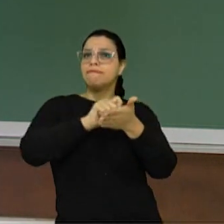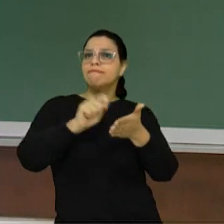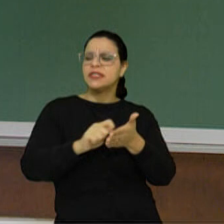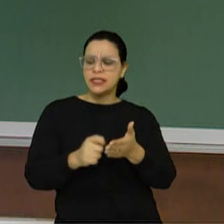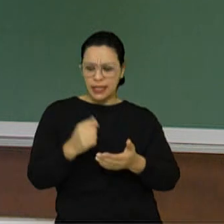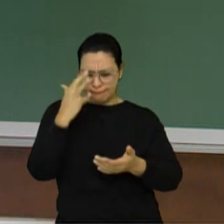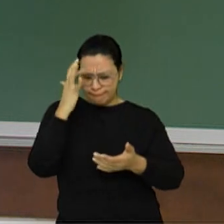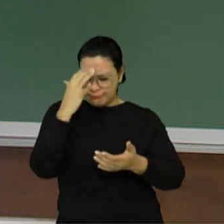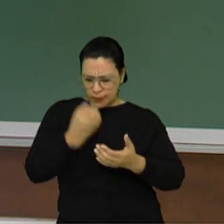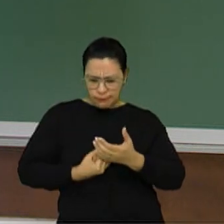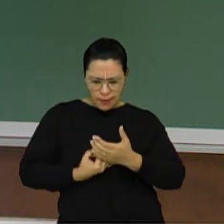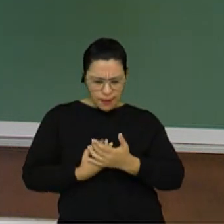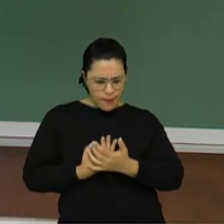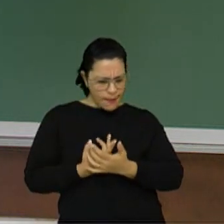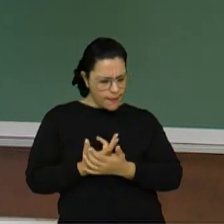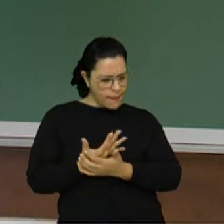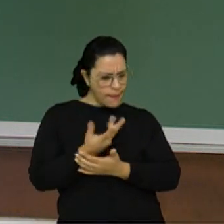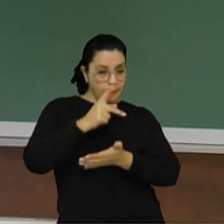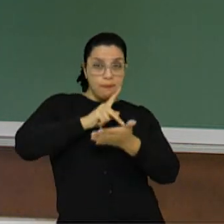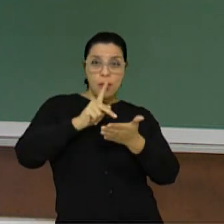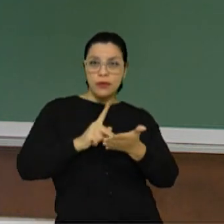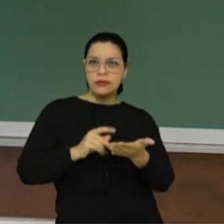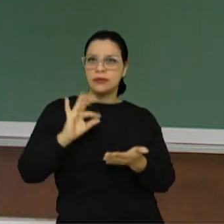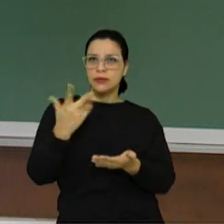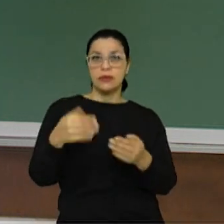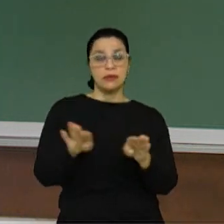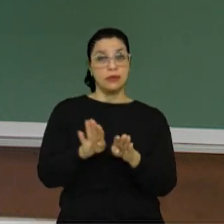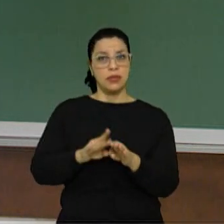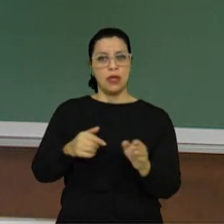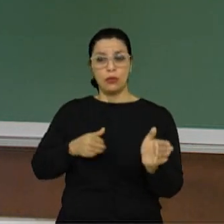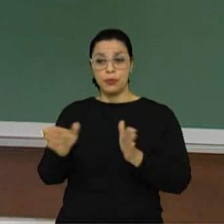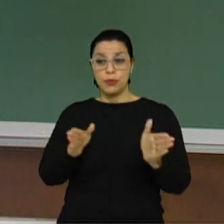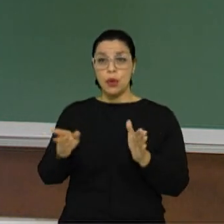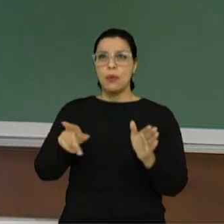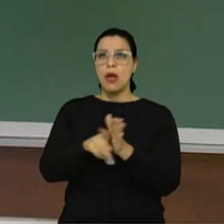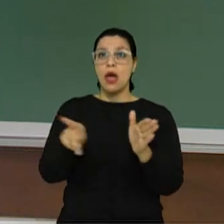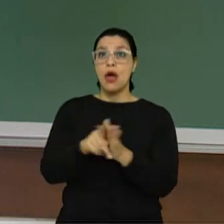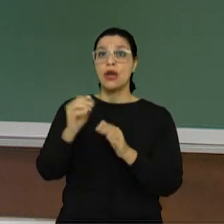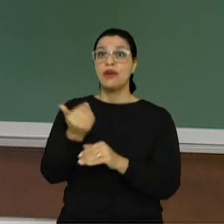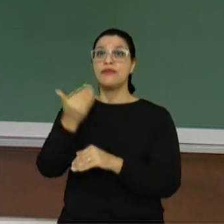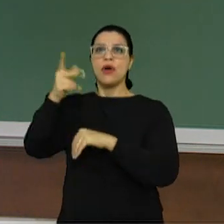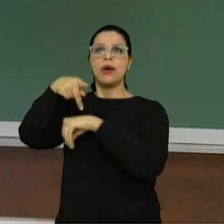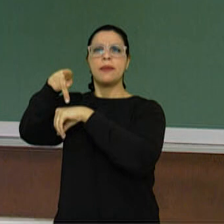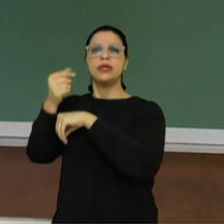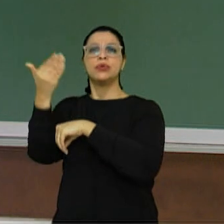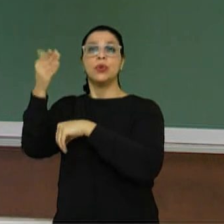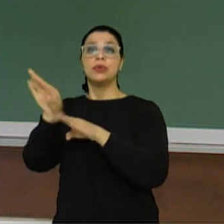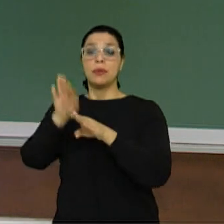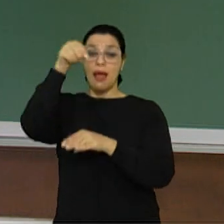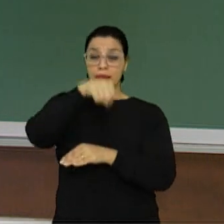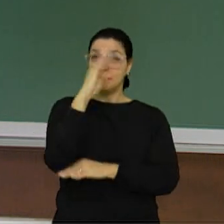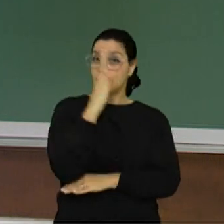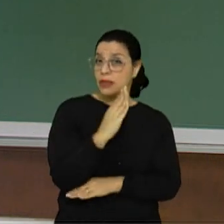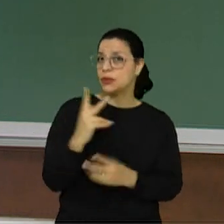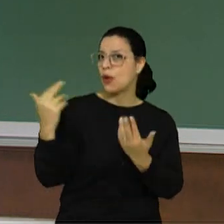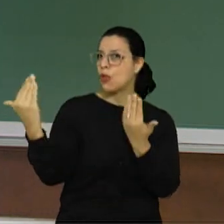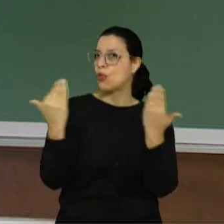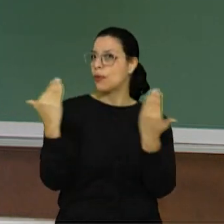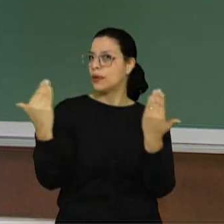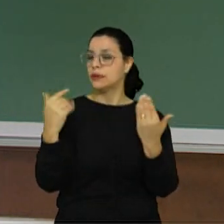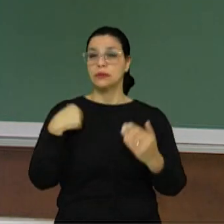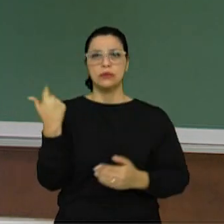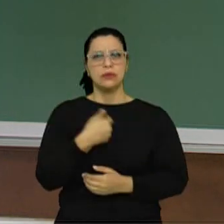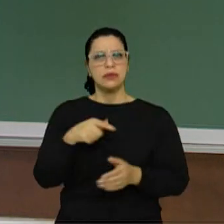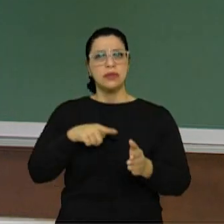surge, né? Essa efervescência toda, e que estava acontecendo ali no cenário internacional e no cenário nacional. Primeiro,